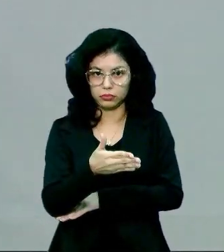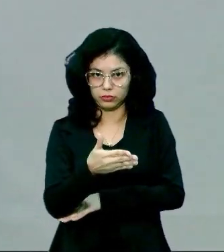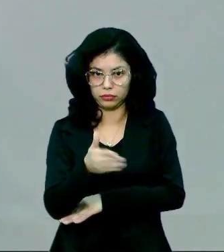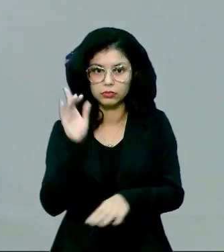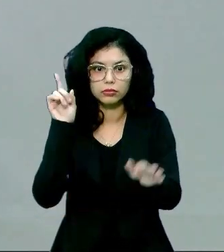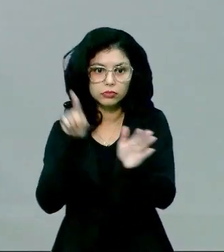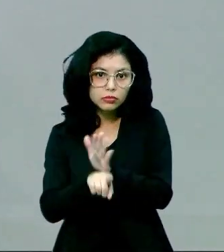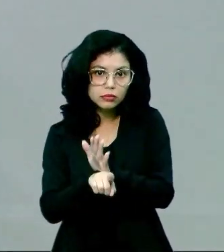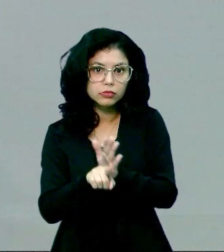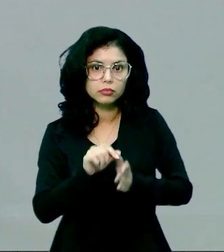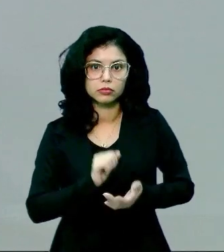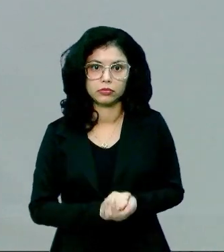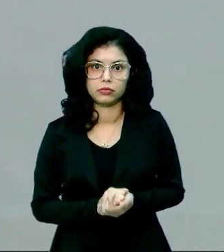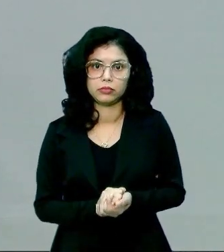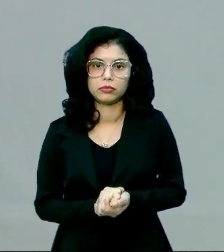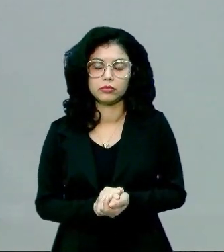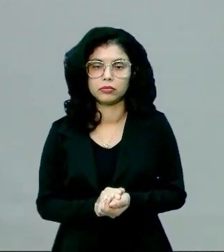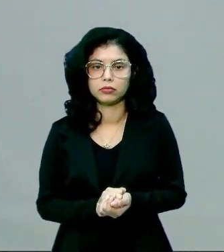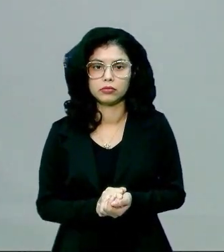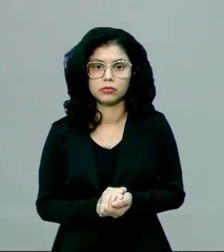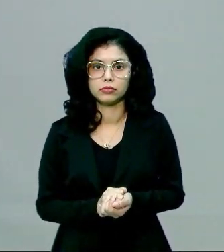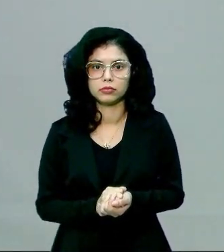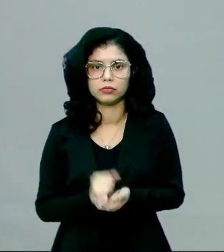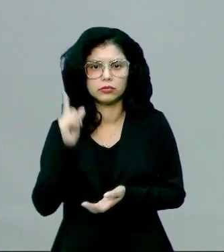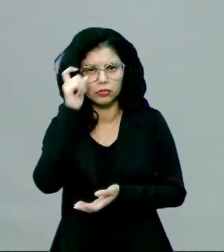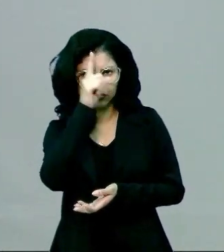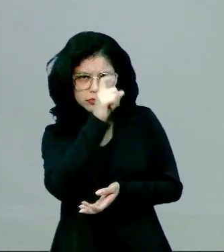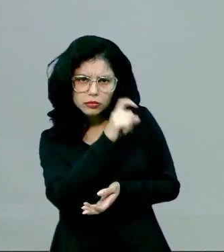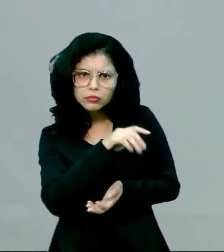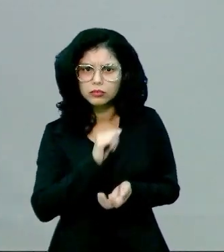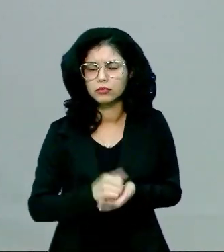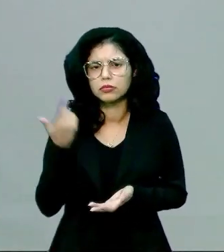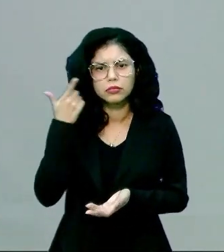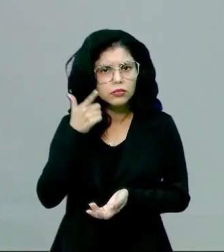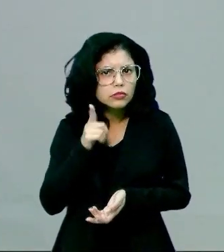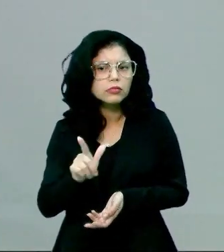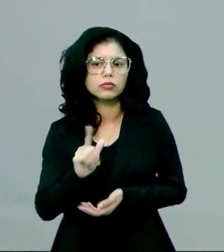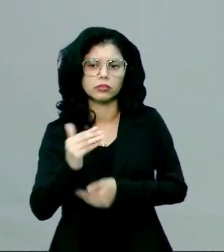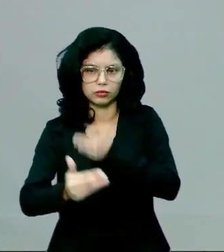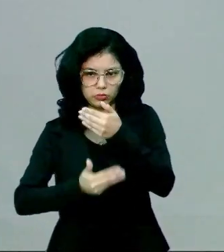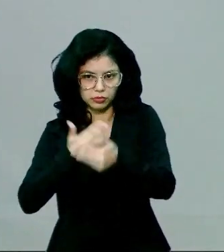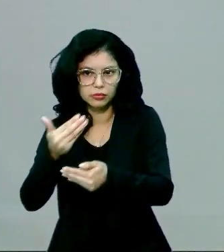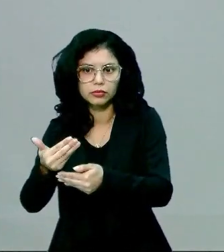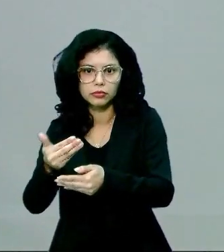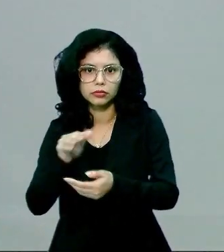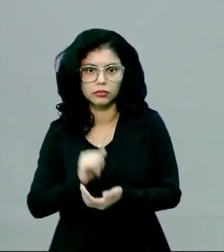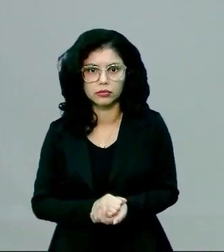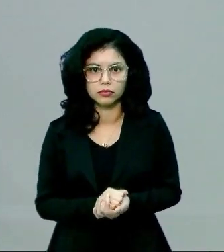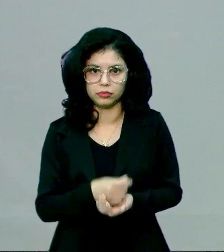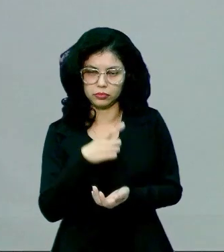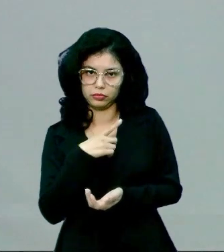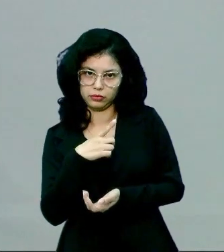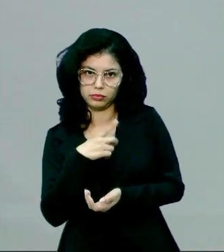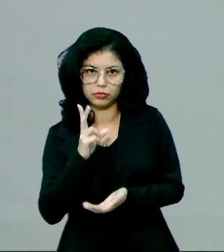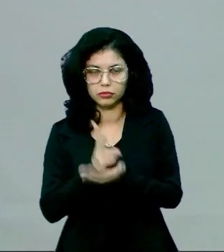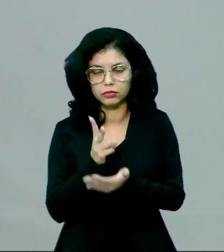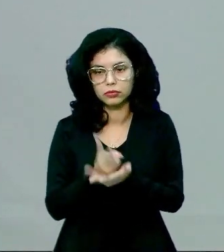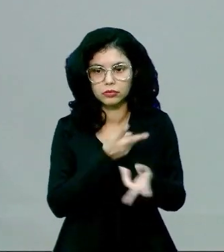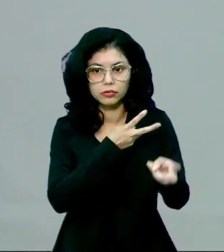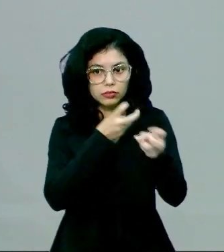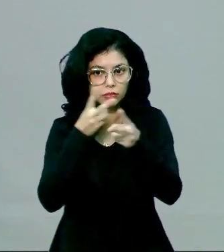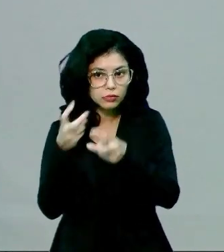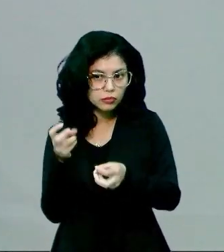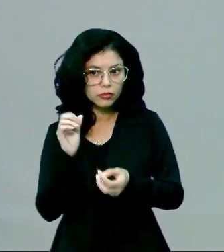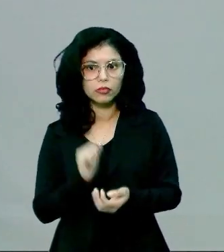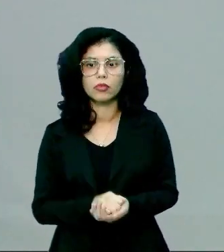da questão, tá? Dificilmente ele consegue desenvolver. Temos sempre que